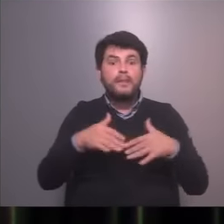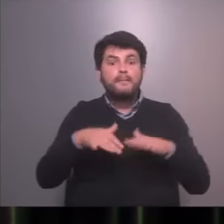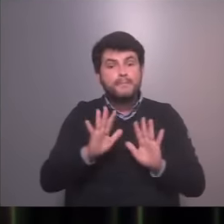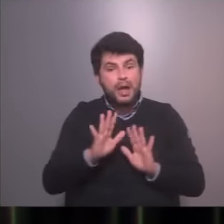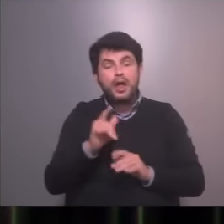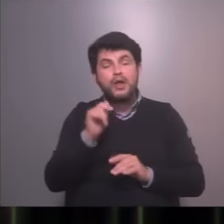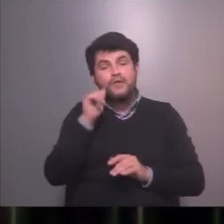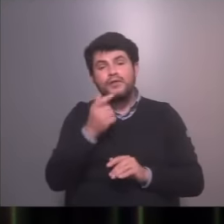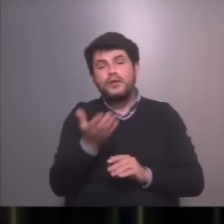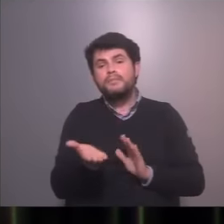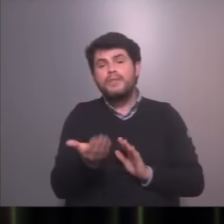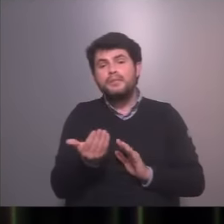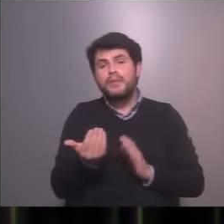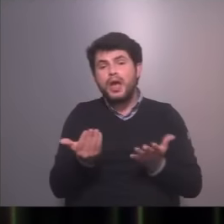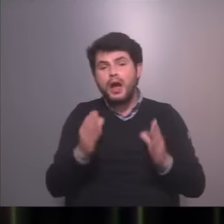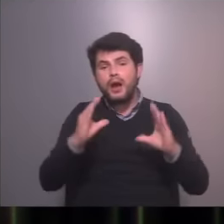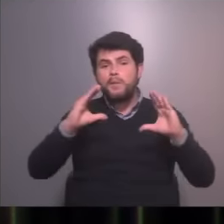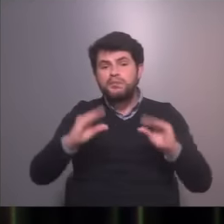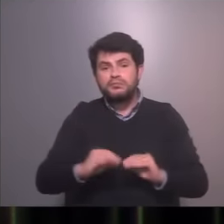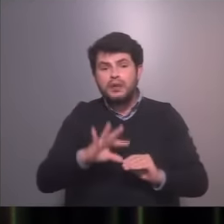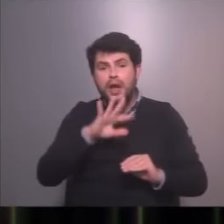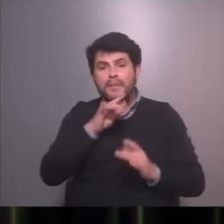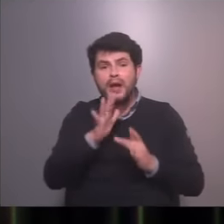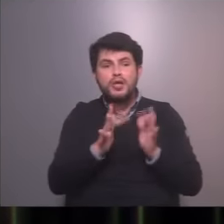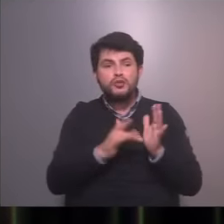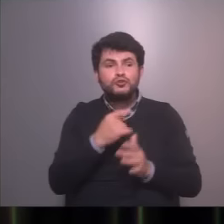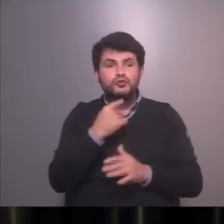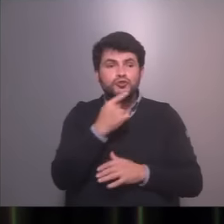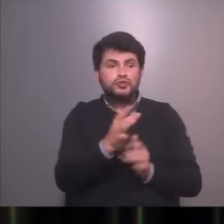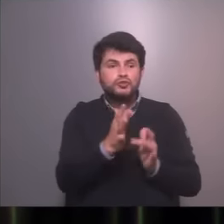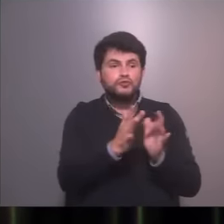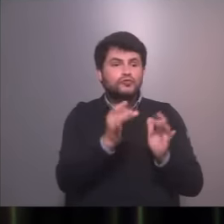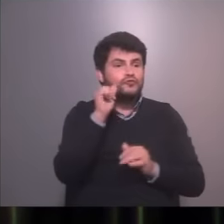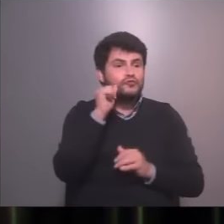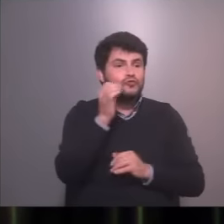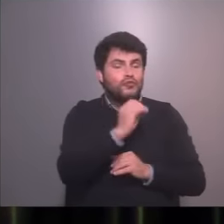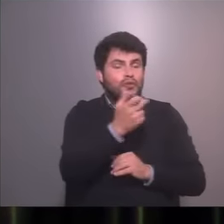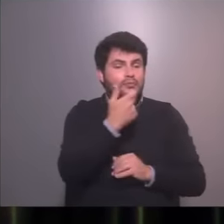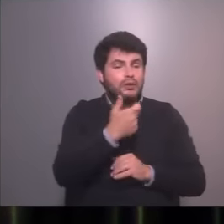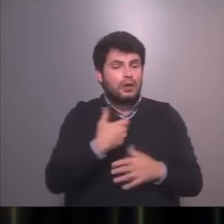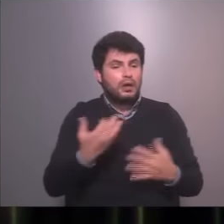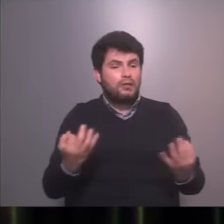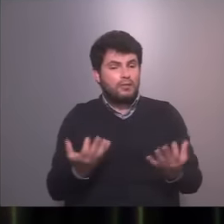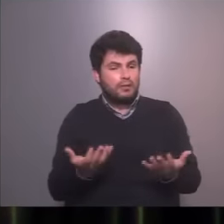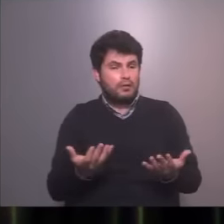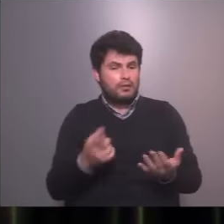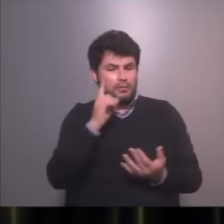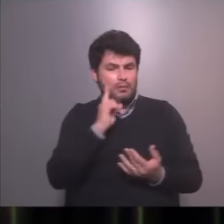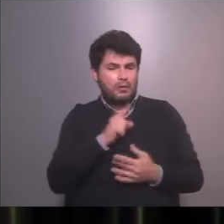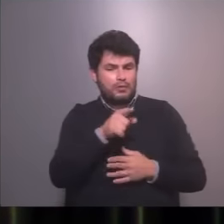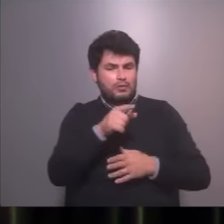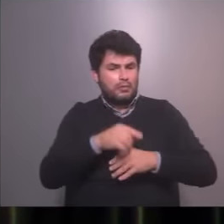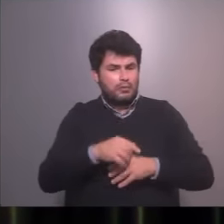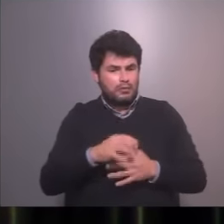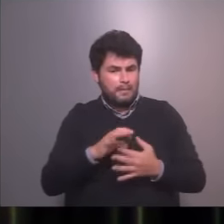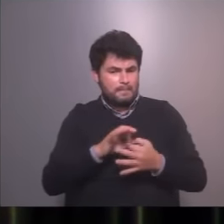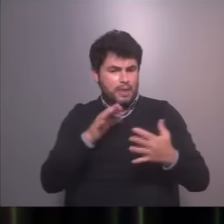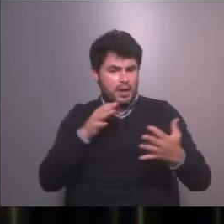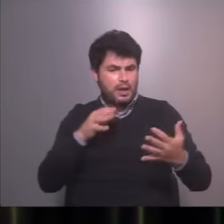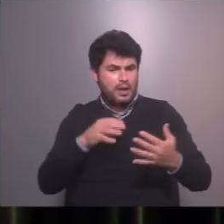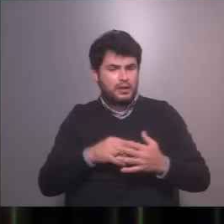sus discípulos estaban también invitados a la boda. Faltó el vino y la madre de Jesús le dice: